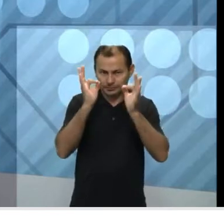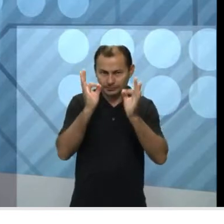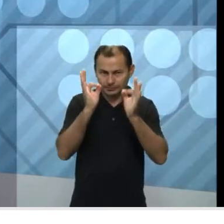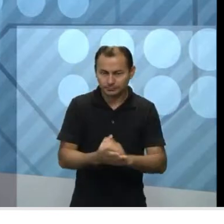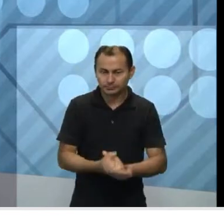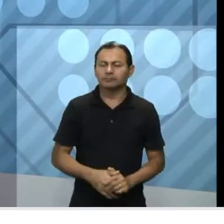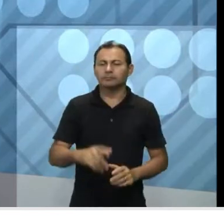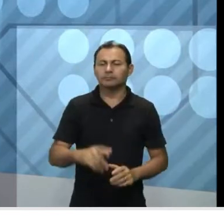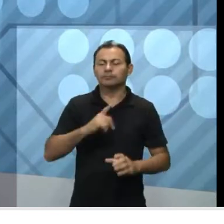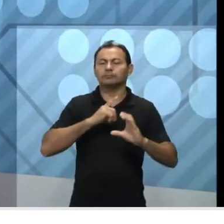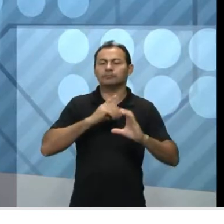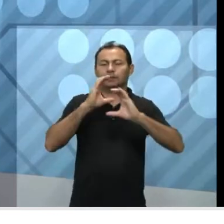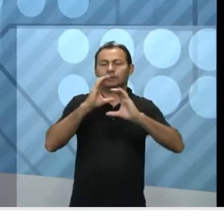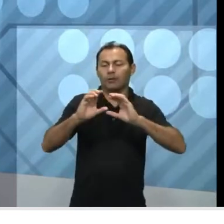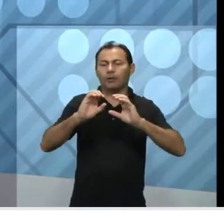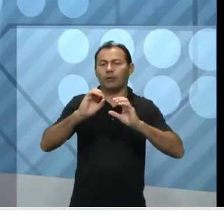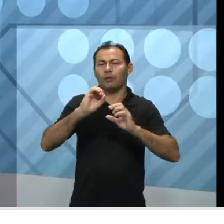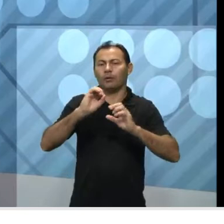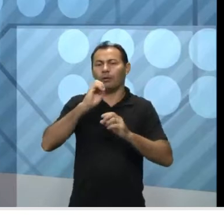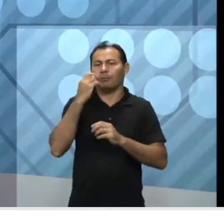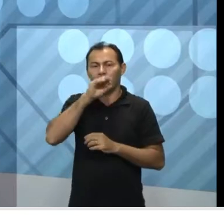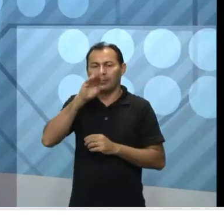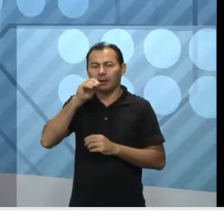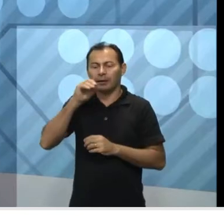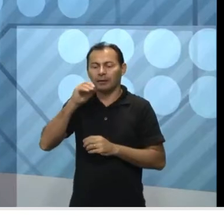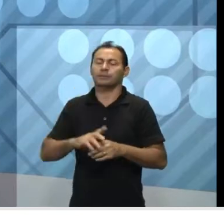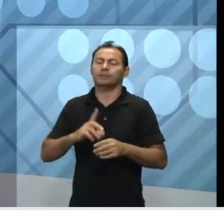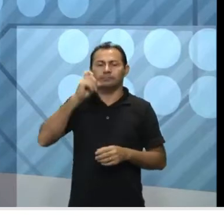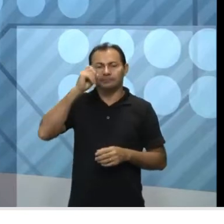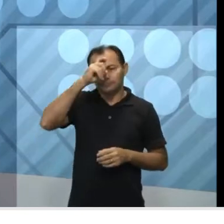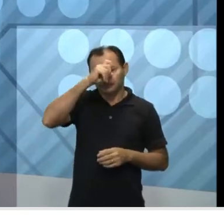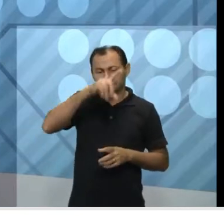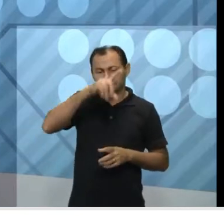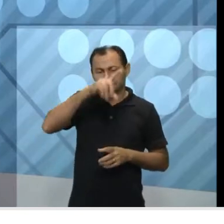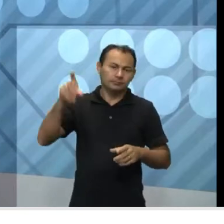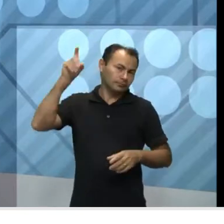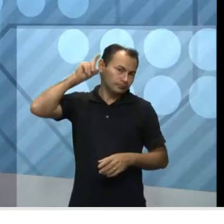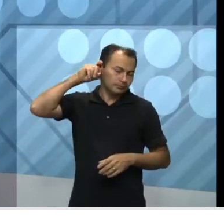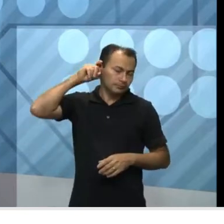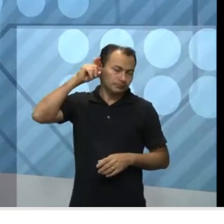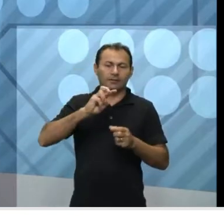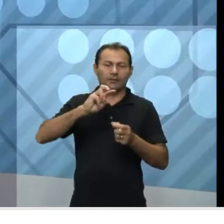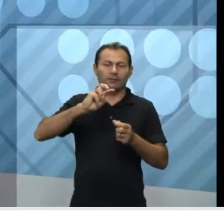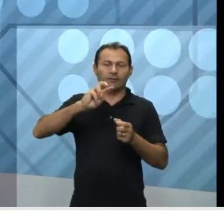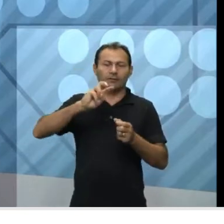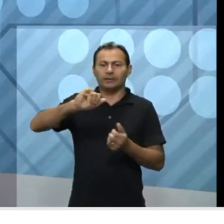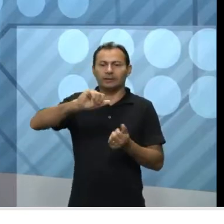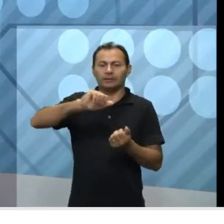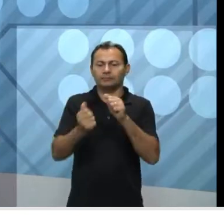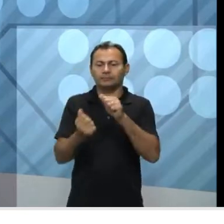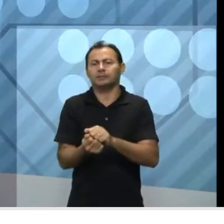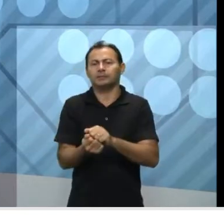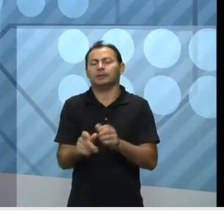mas começa a ter dificuldade para ouvir, coloca o aparelho auditivo e vai se adaptando, mas já tem a sua própria língua a vida